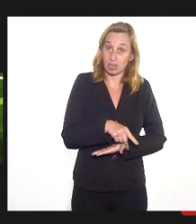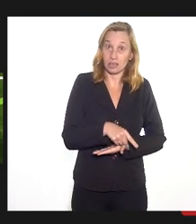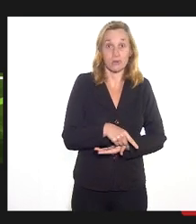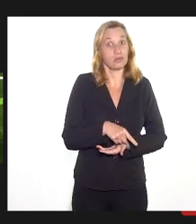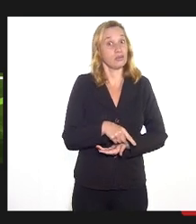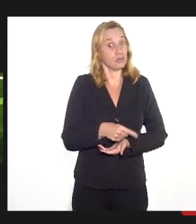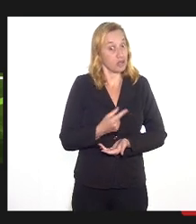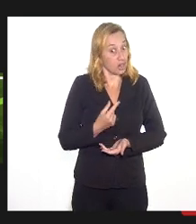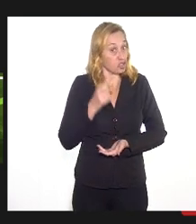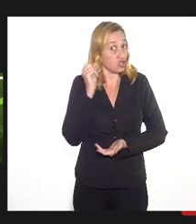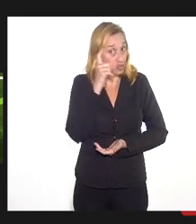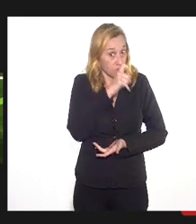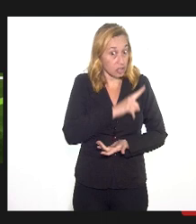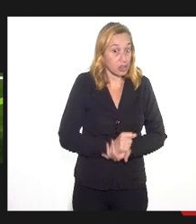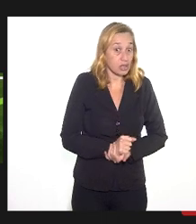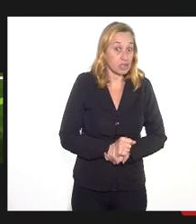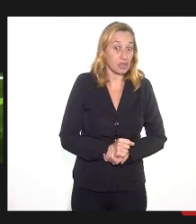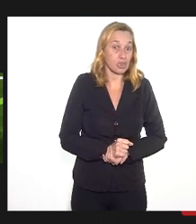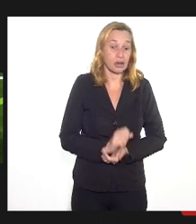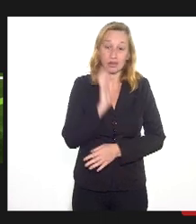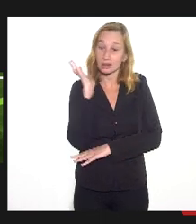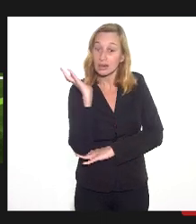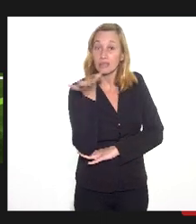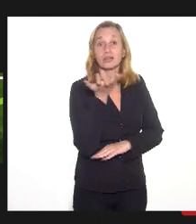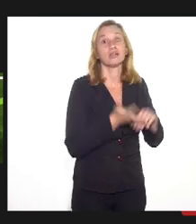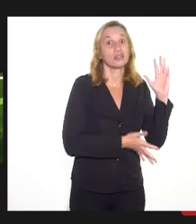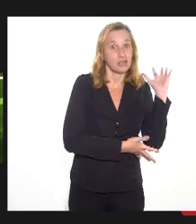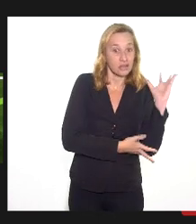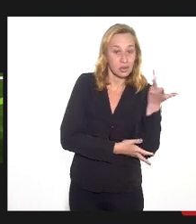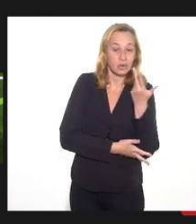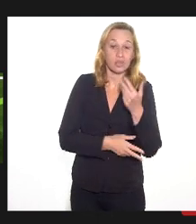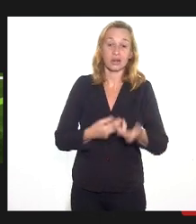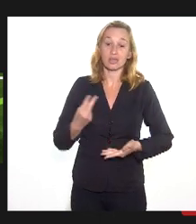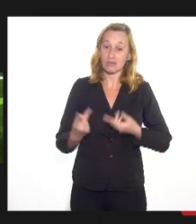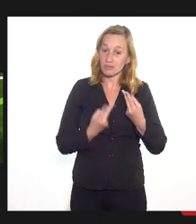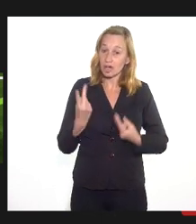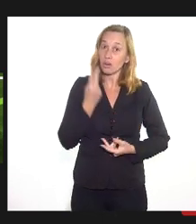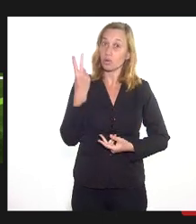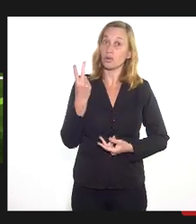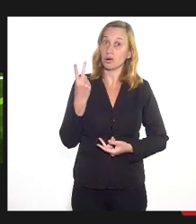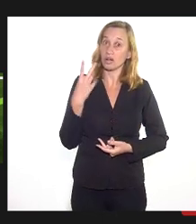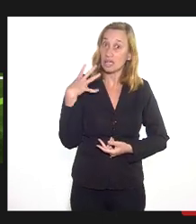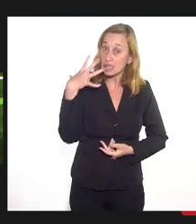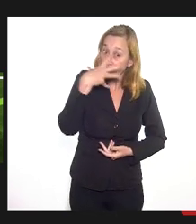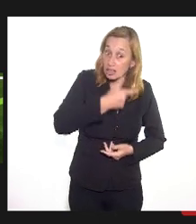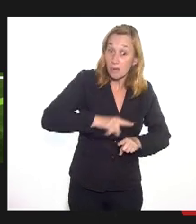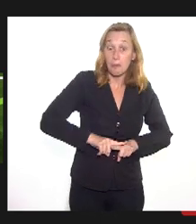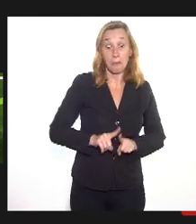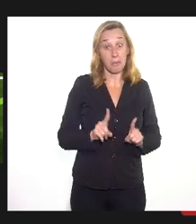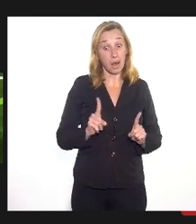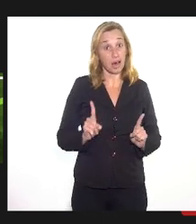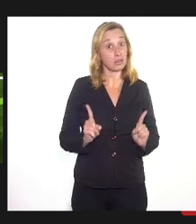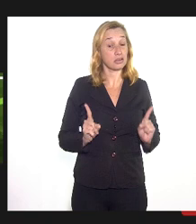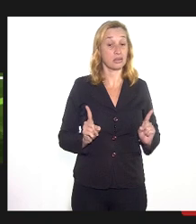Porque é natureza, é beleza, lógico. Mas